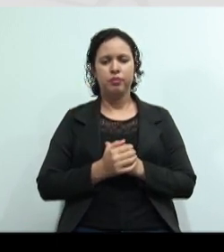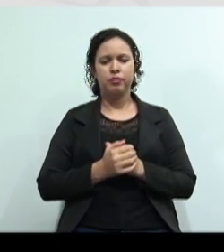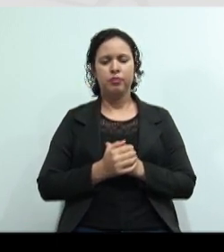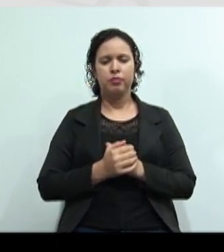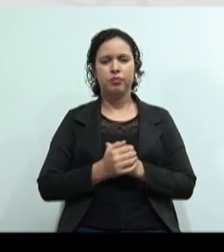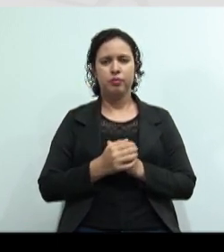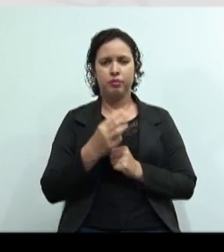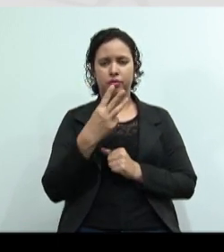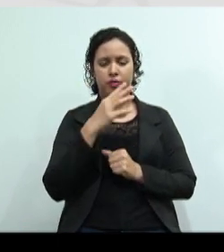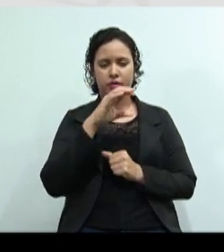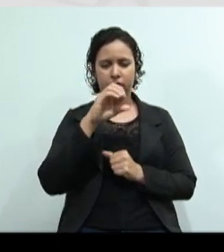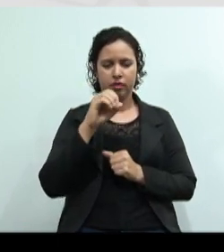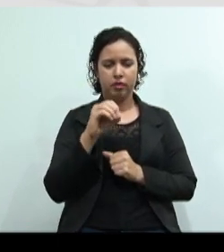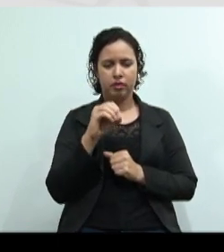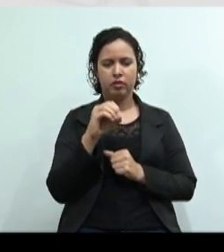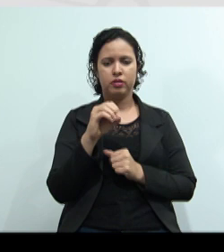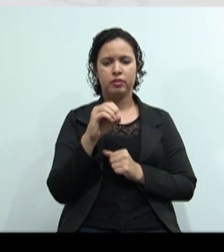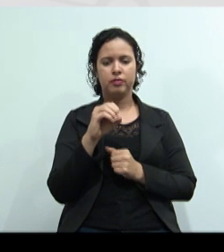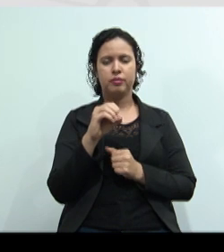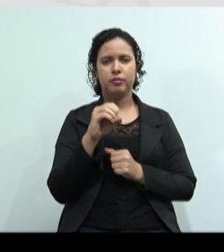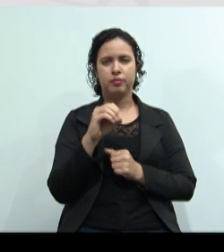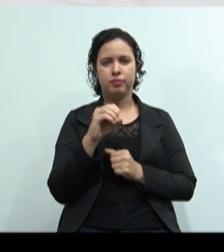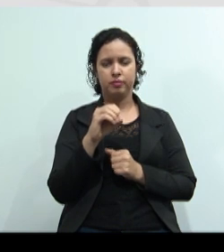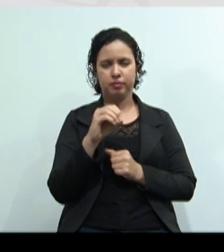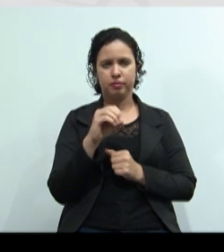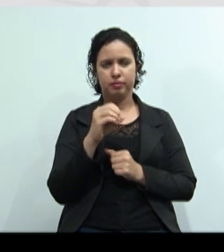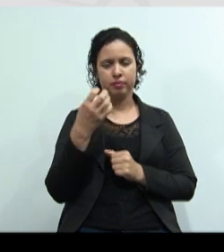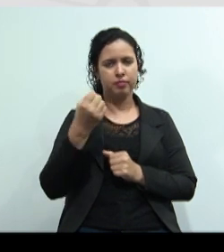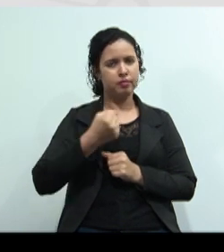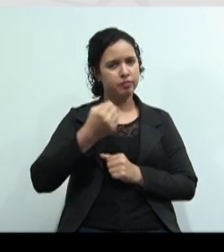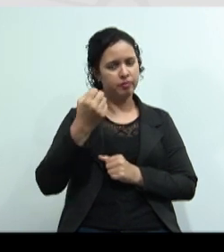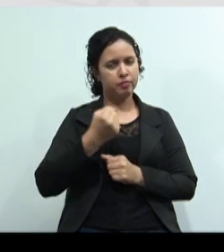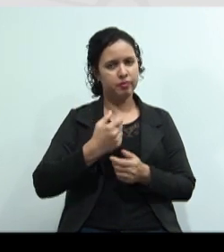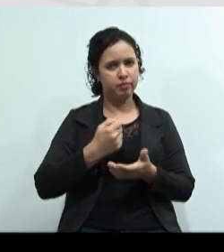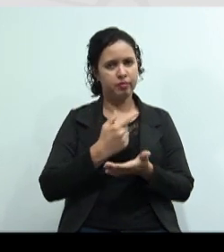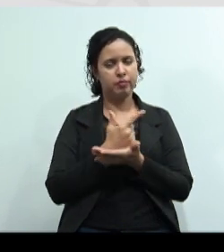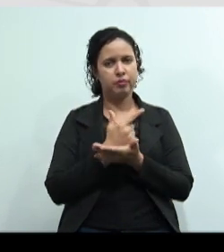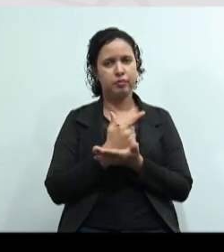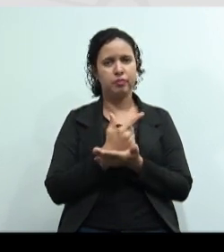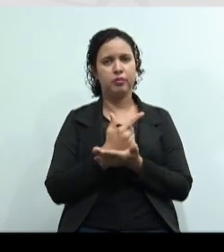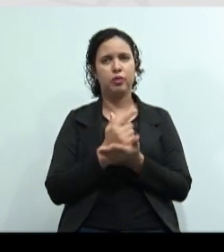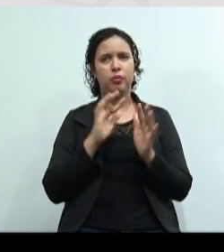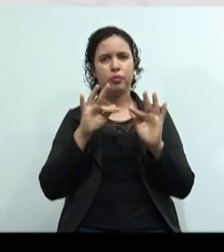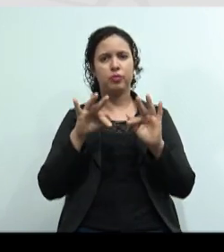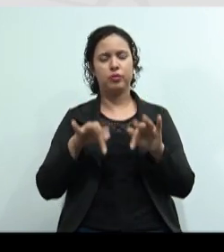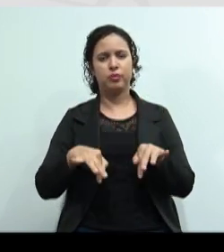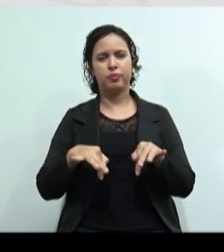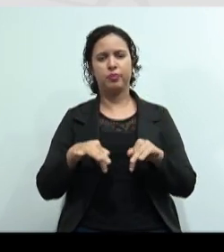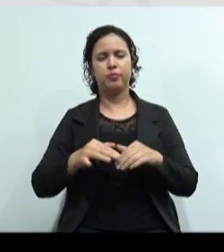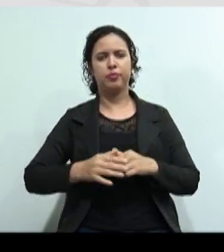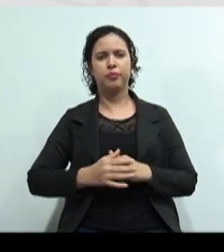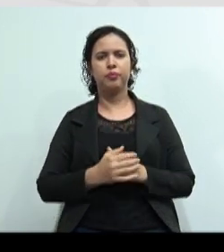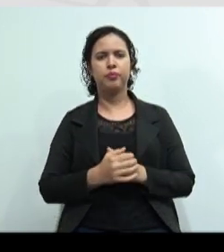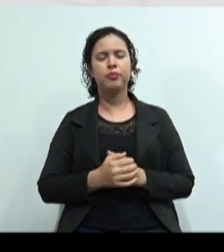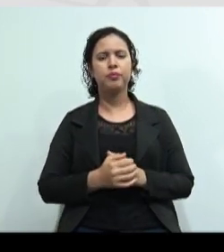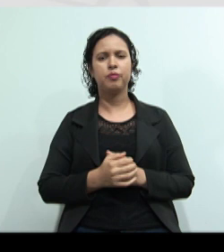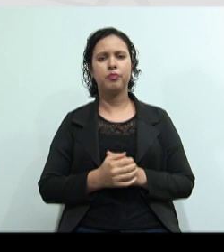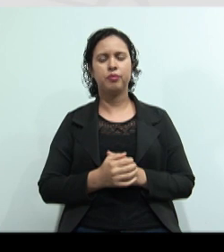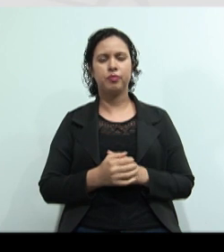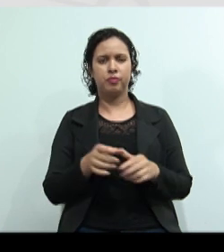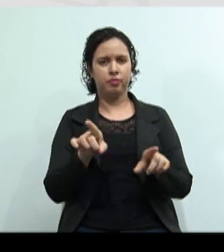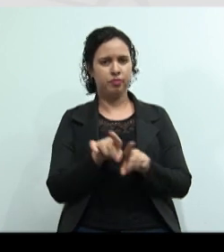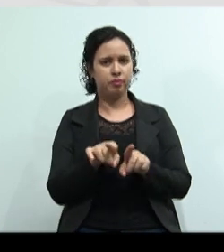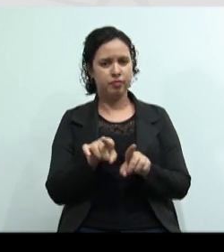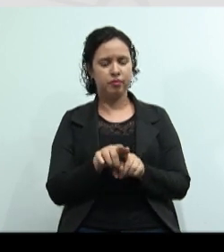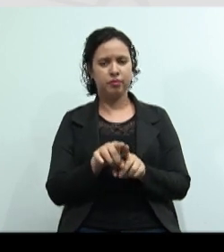R$30, esses 30 leite condensado foi o que eu comprei por último, que tá de preto, não é isso? E o que